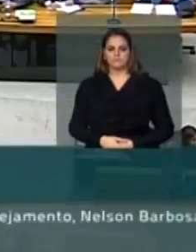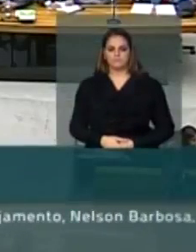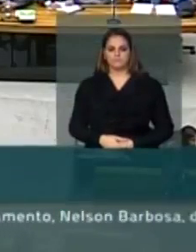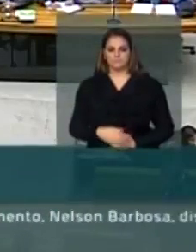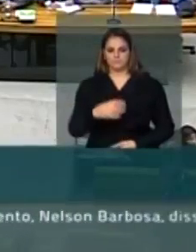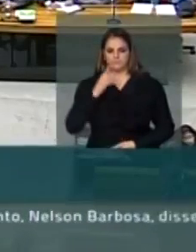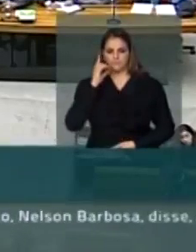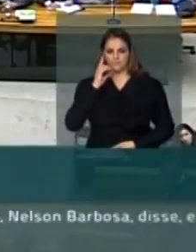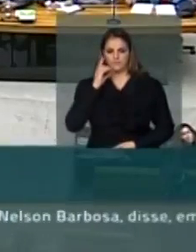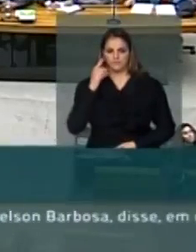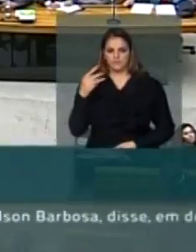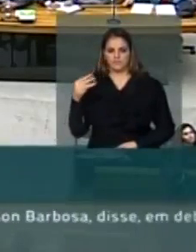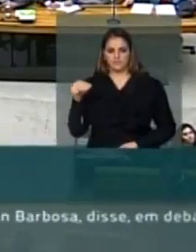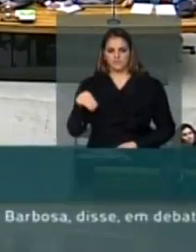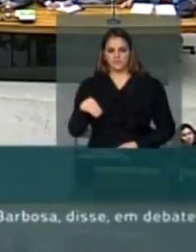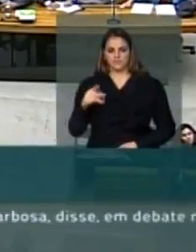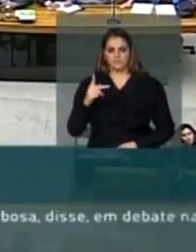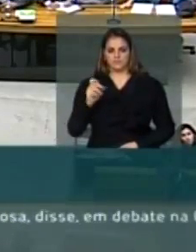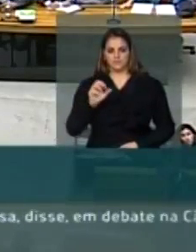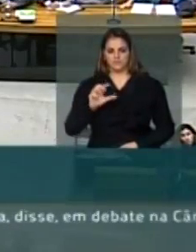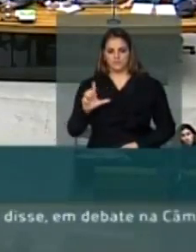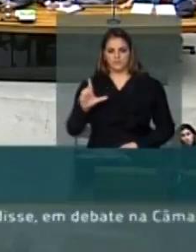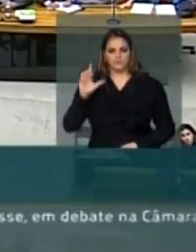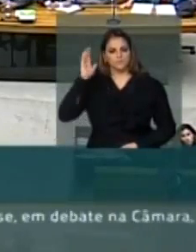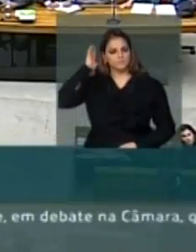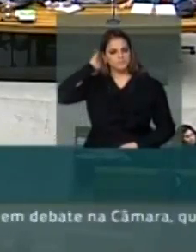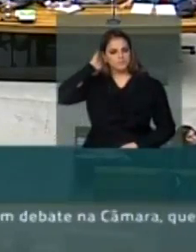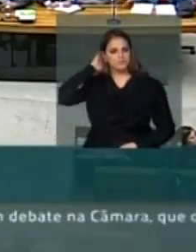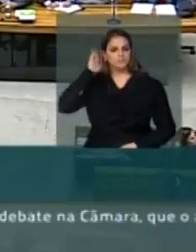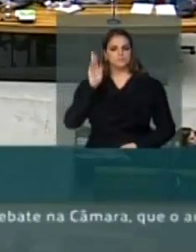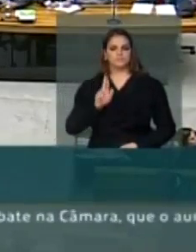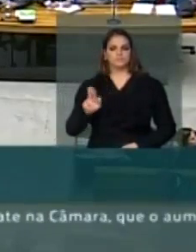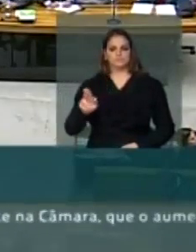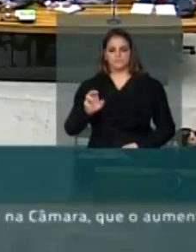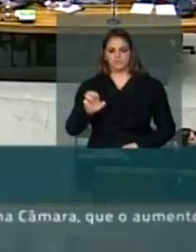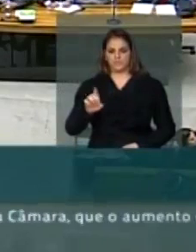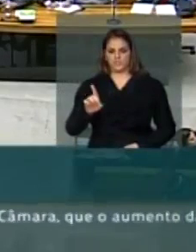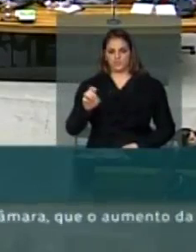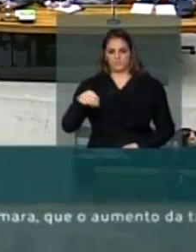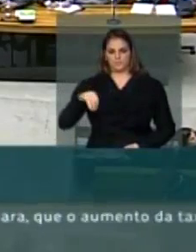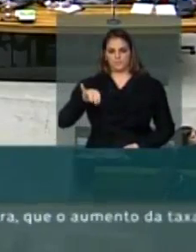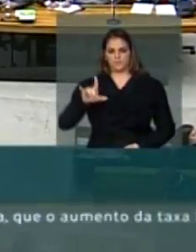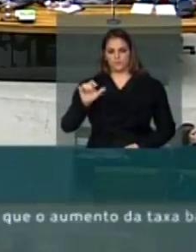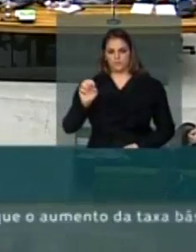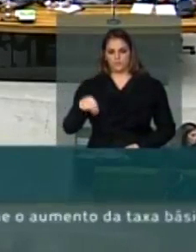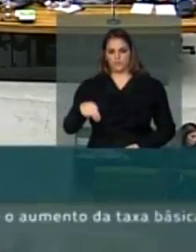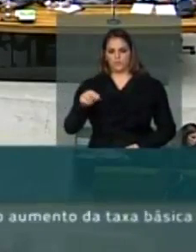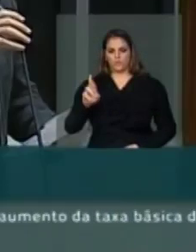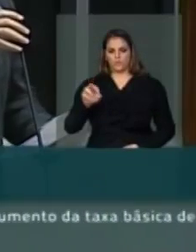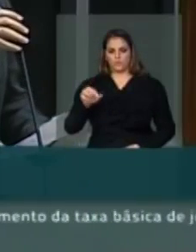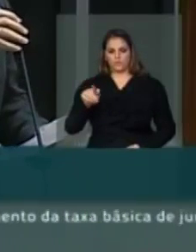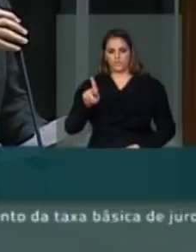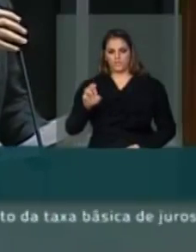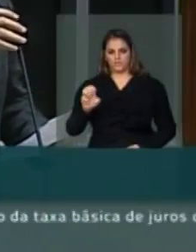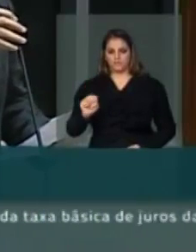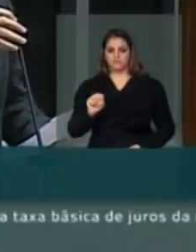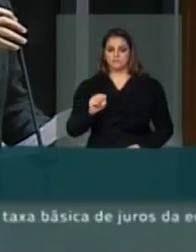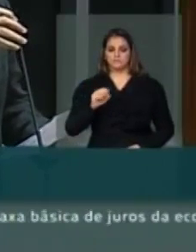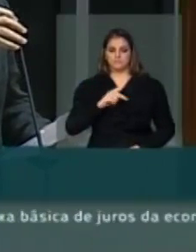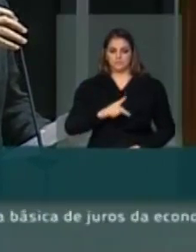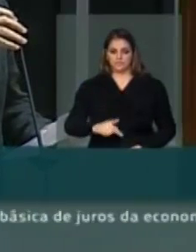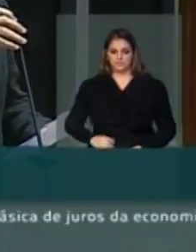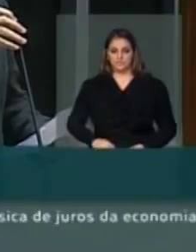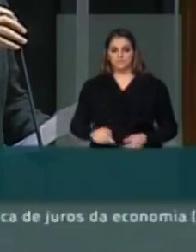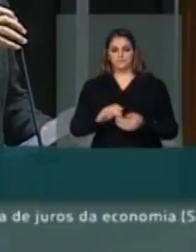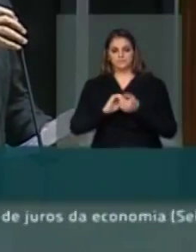Concedo a palavra por 3 minutos pelo PSOL do Pará, deputado Edmilson Rodrigues. Presidente, em primeiro lugar, quero,